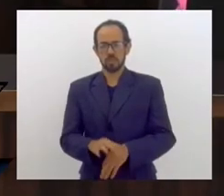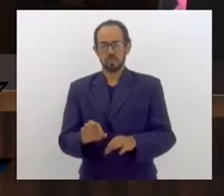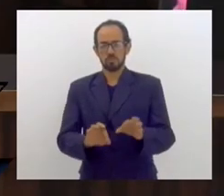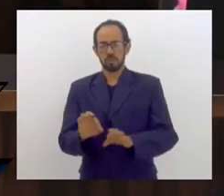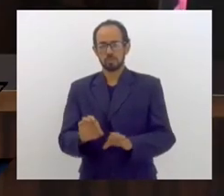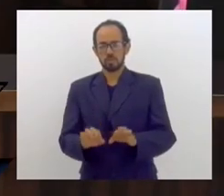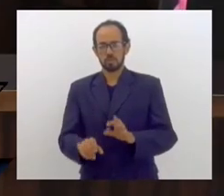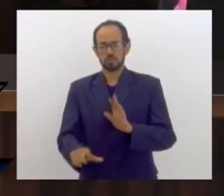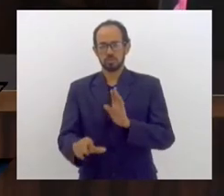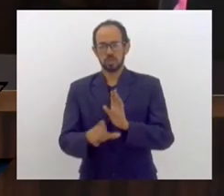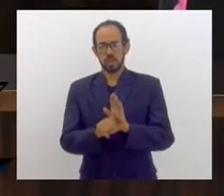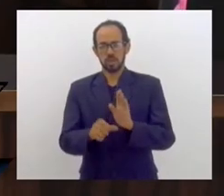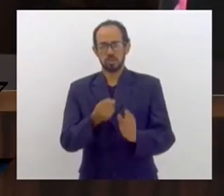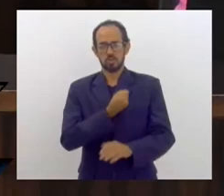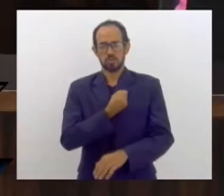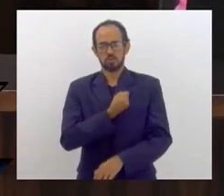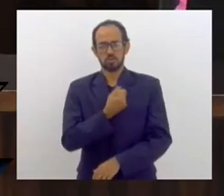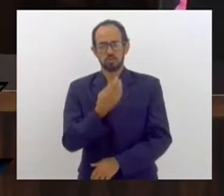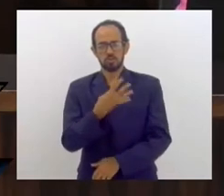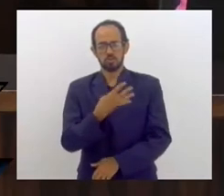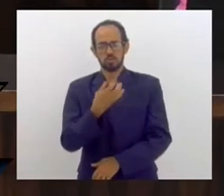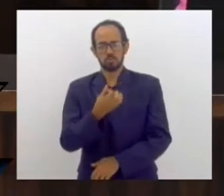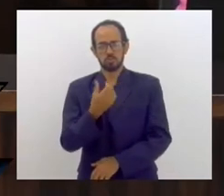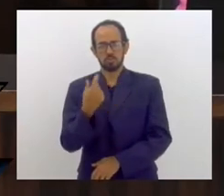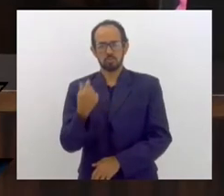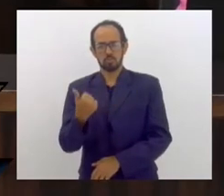Projeto de lei número